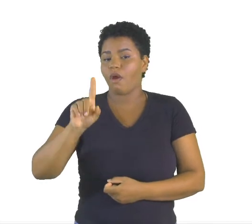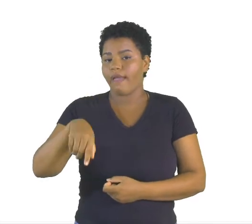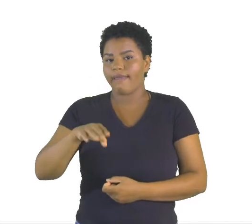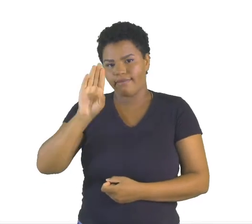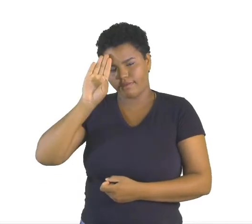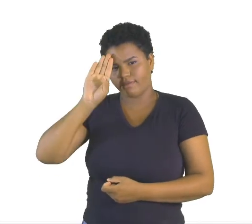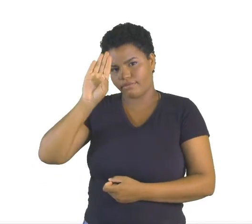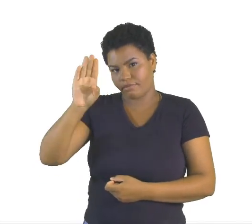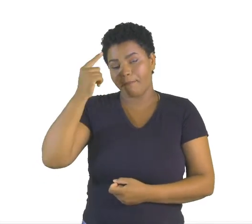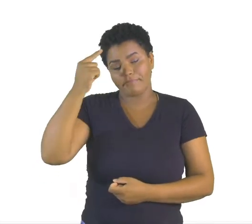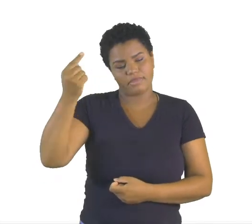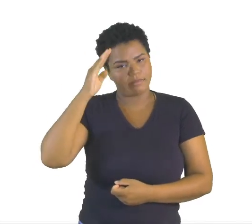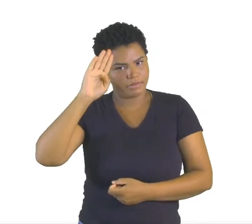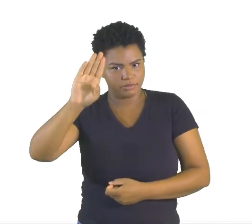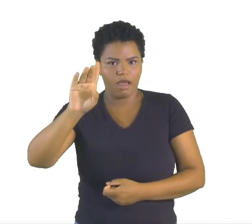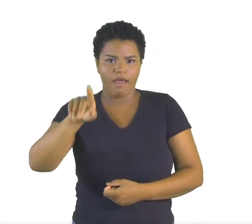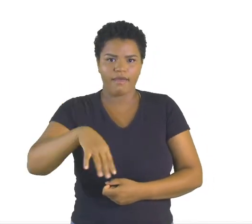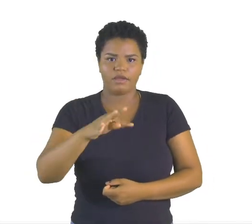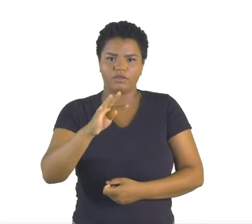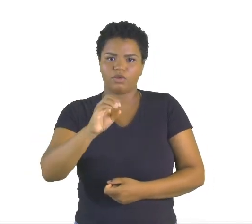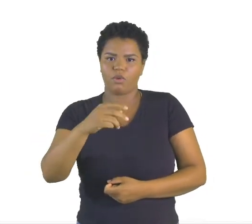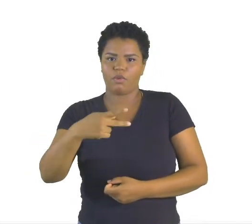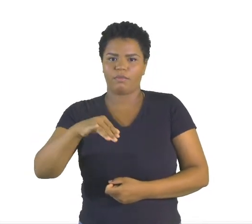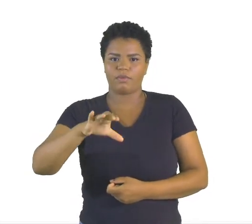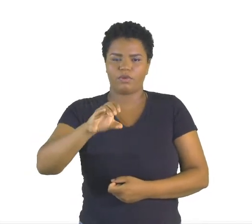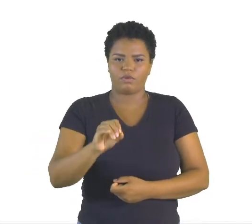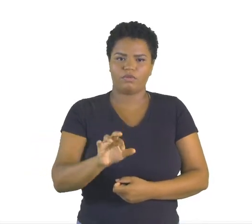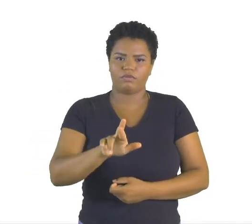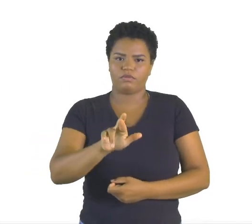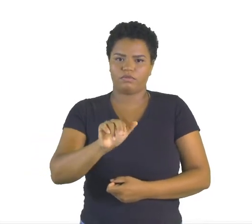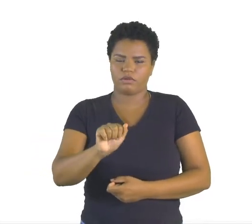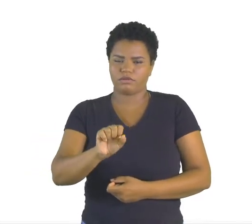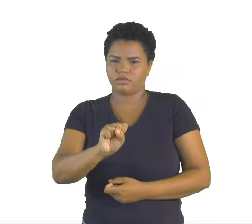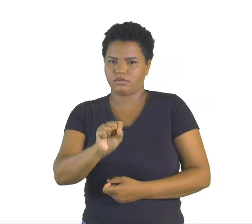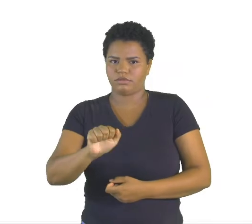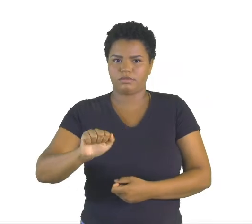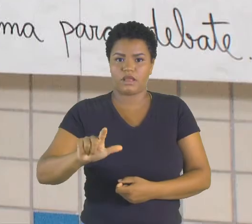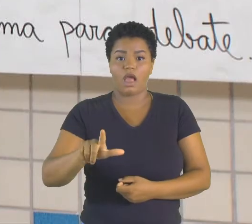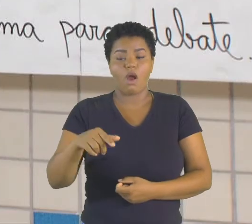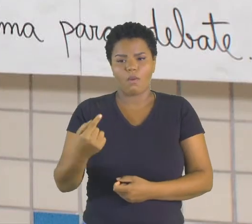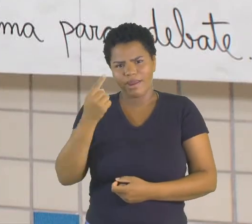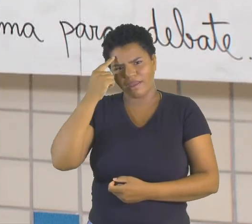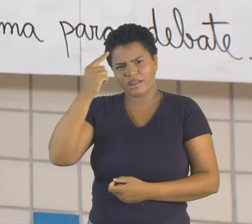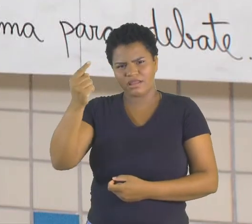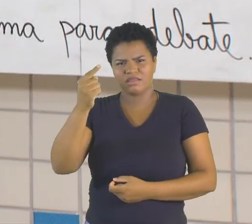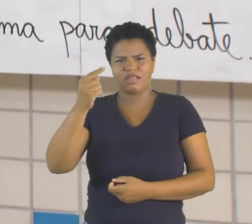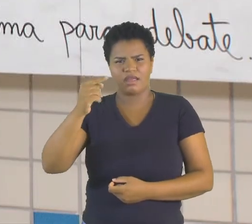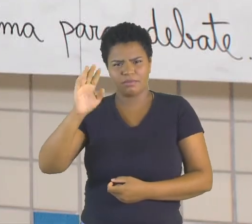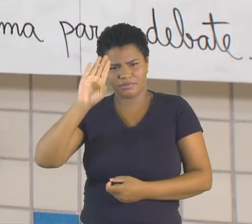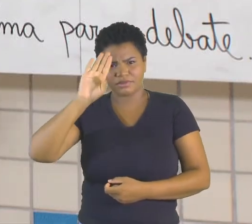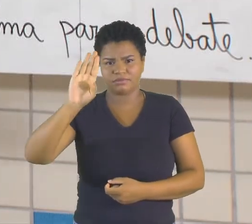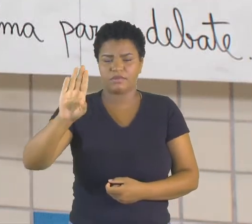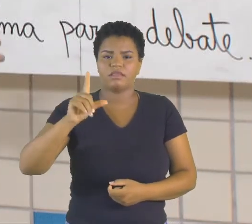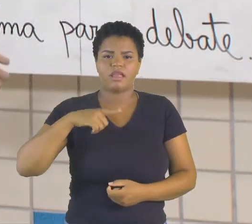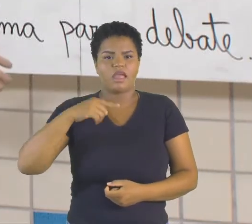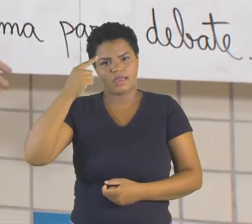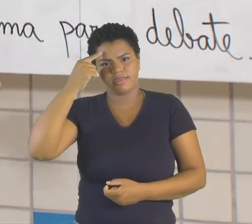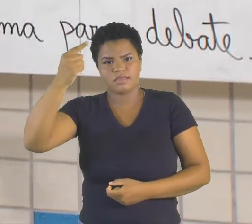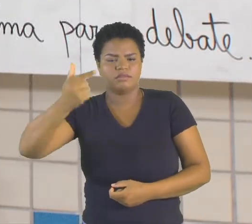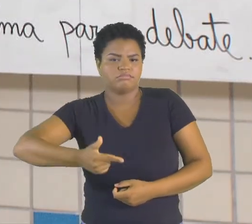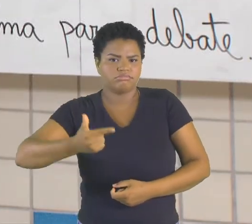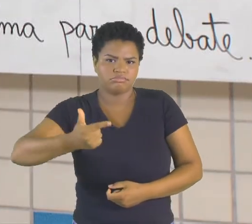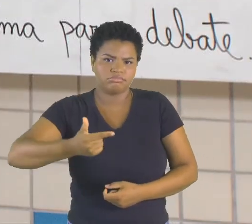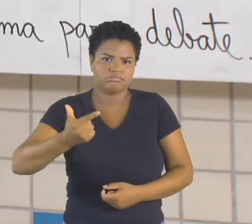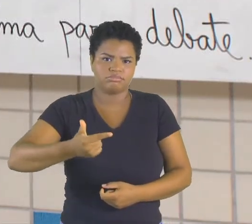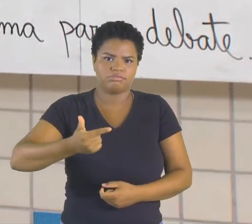chamada de tópico frasal. A partir da ideia núcleo serão desenvolvidas as ideias secundárias, como nós vimos aí no exemplo